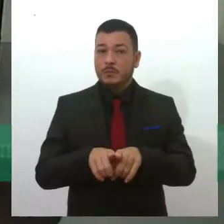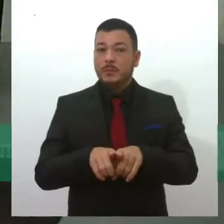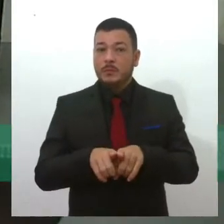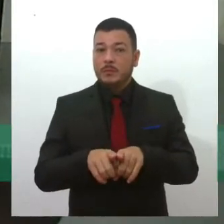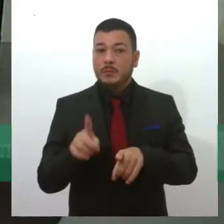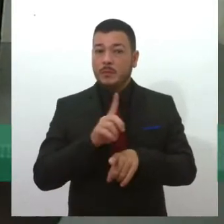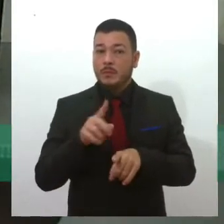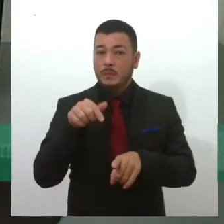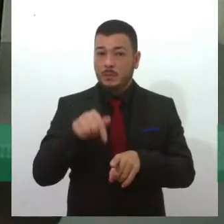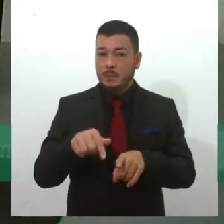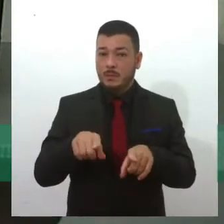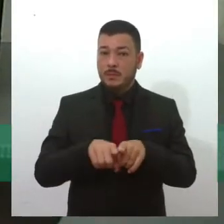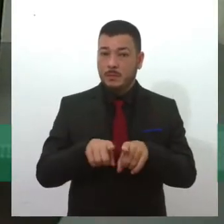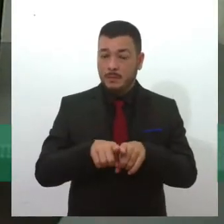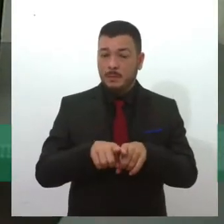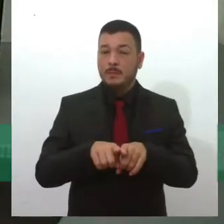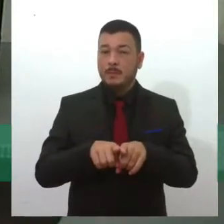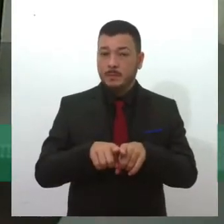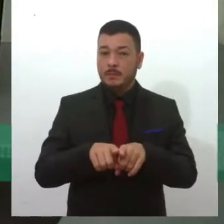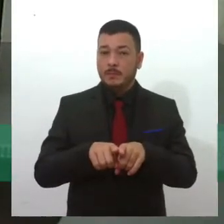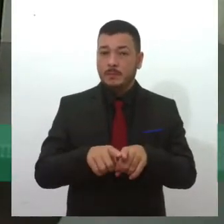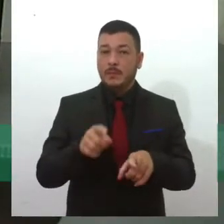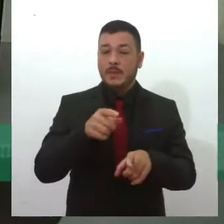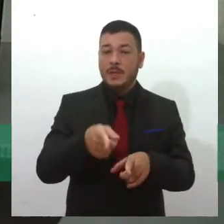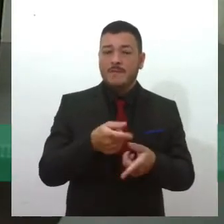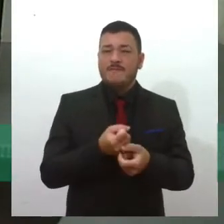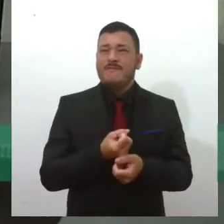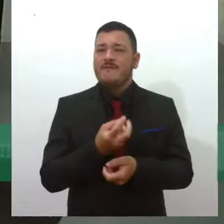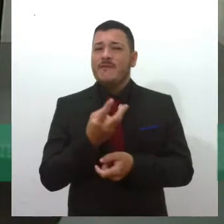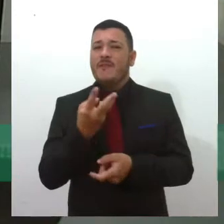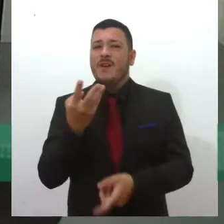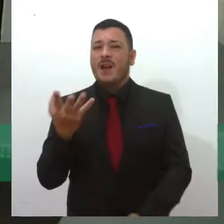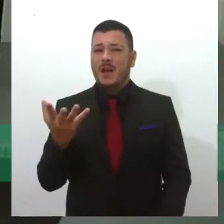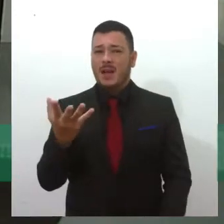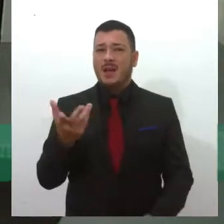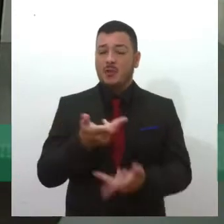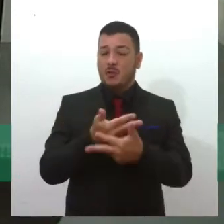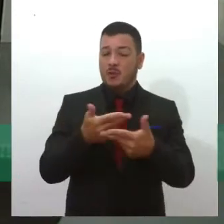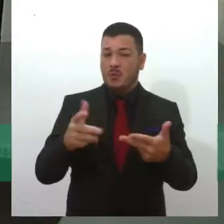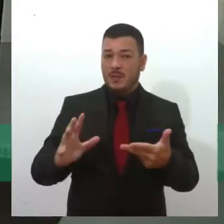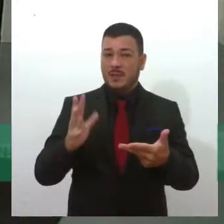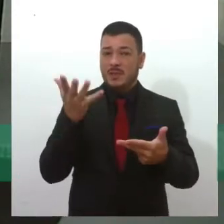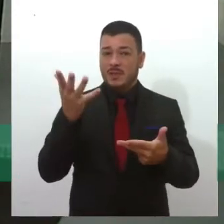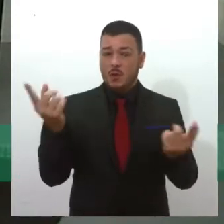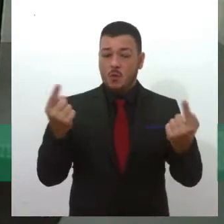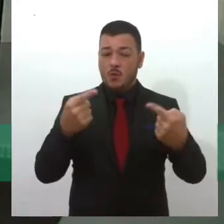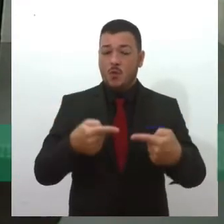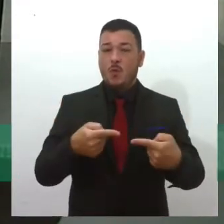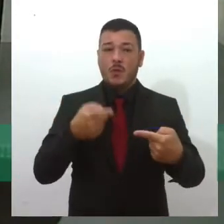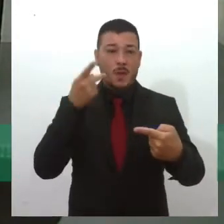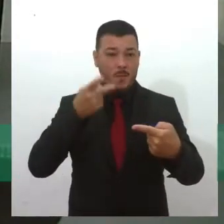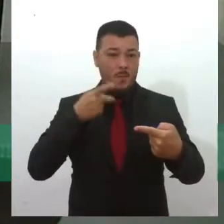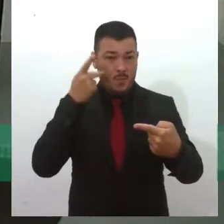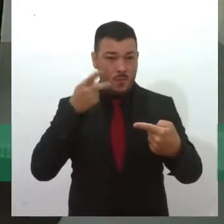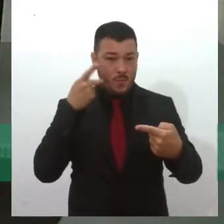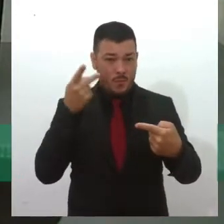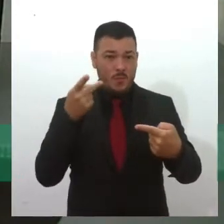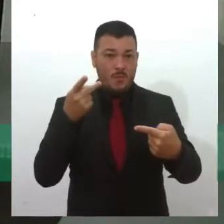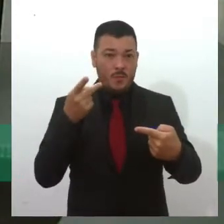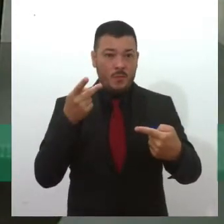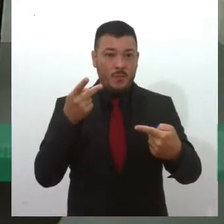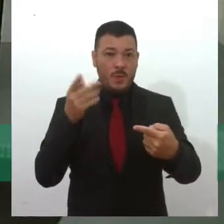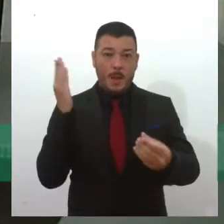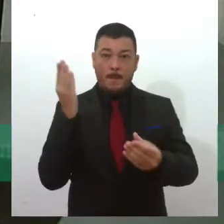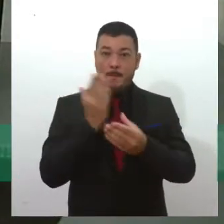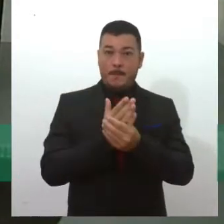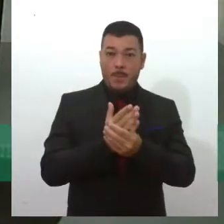arquivo imediatamente centenas de casos contra políticos em processos